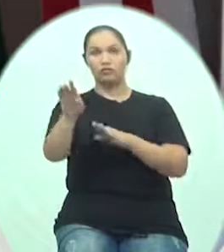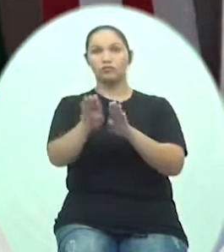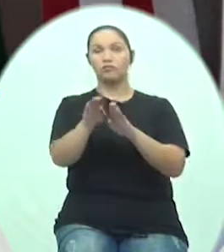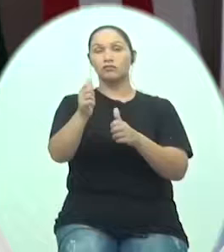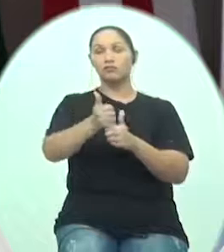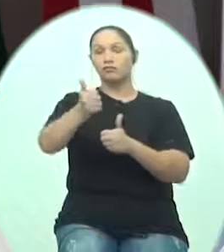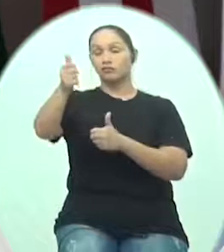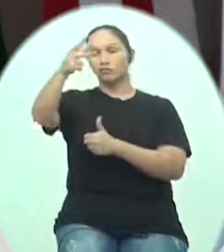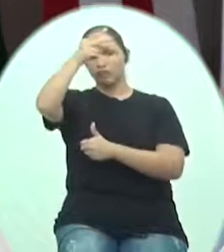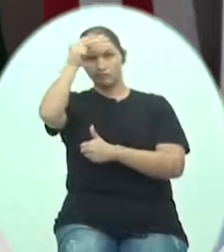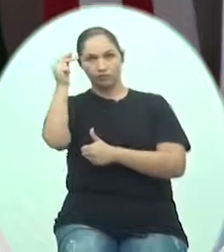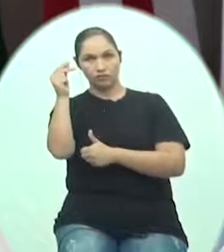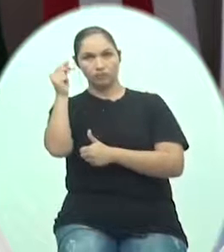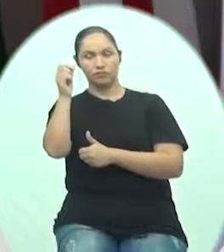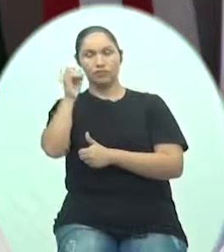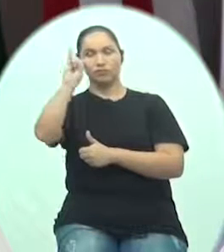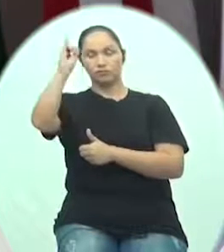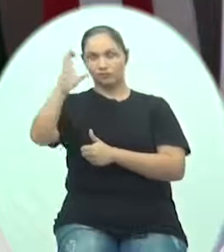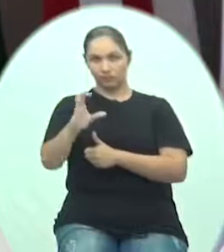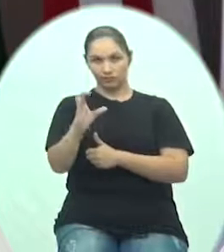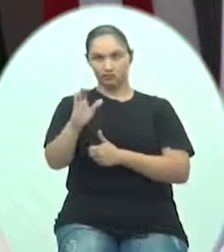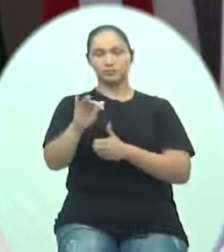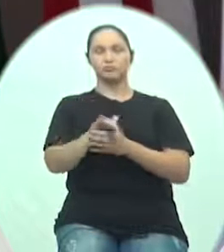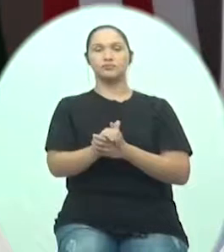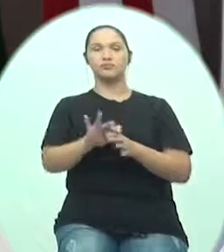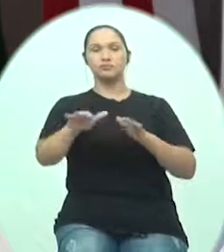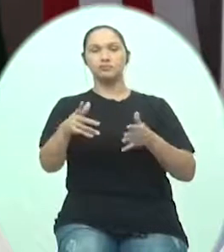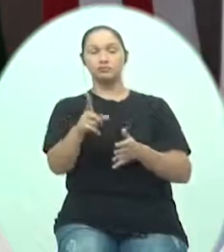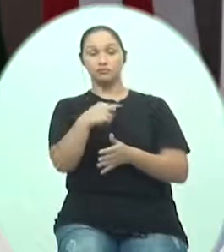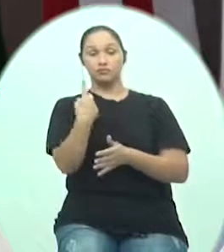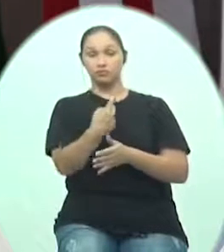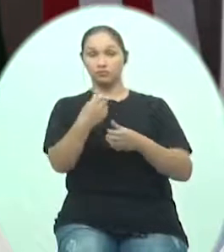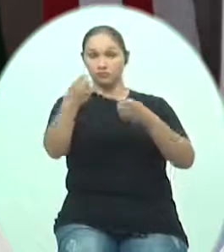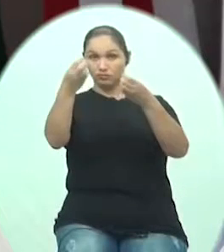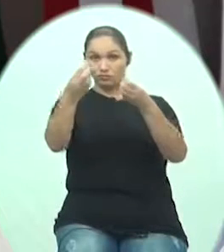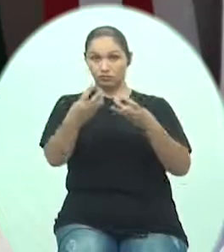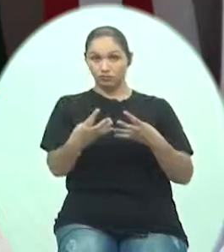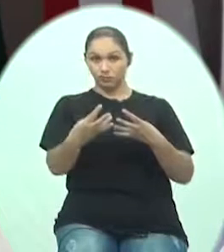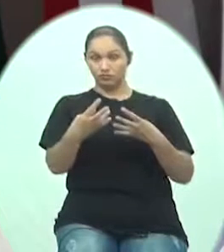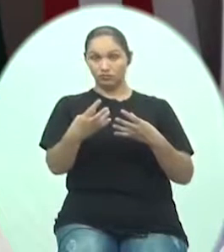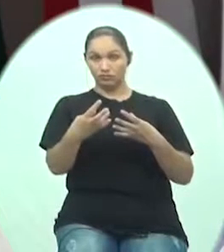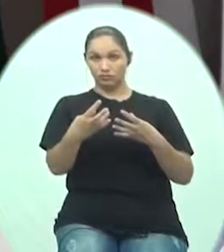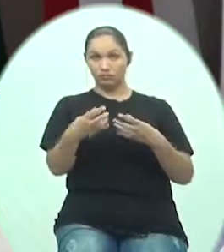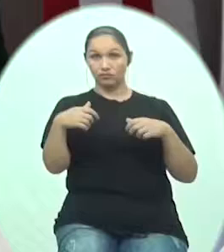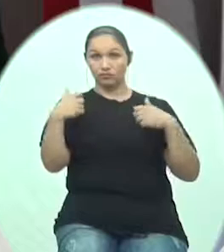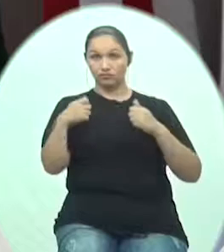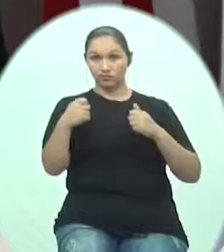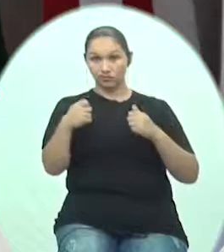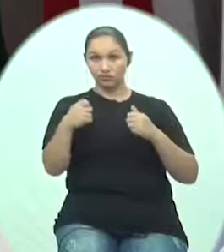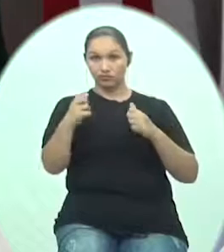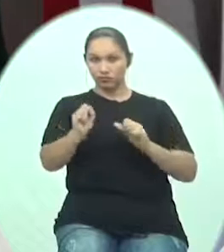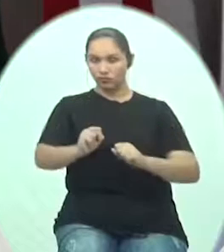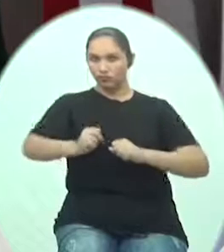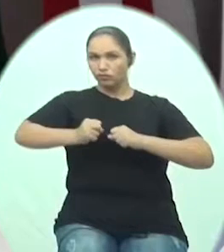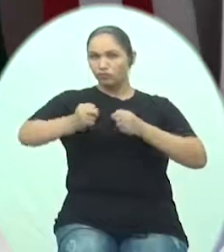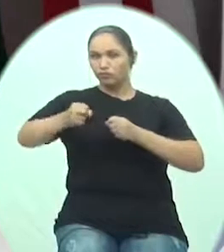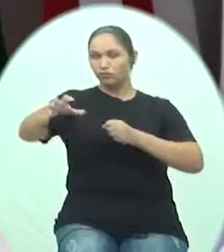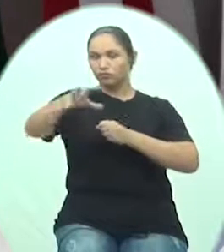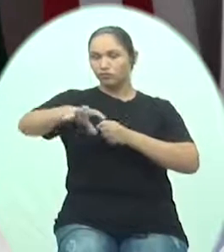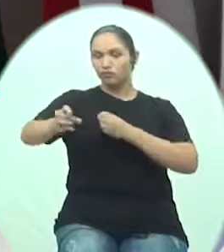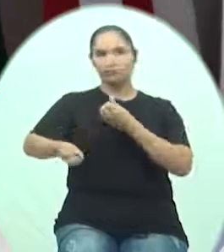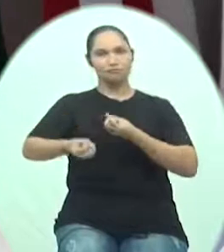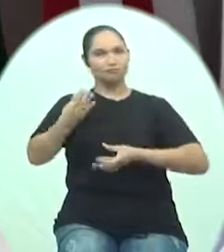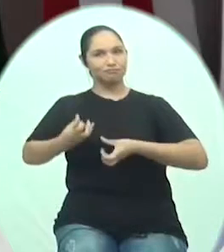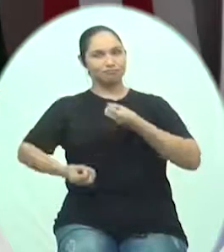fortalecer o setor produtivo fortalecer os empreendedores da nossa cidade da nossa região é para